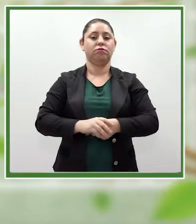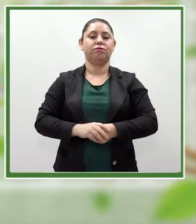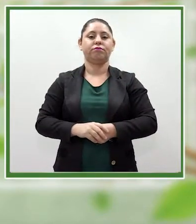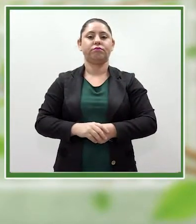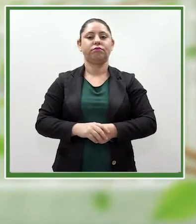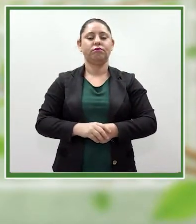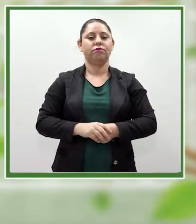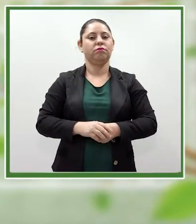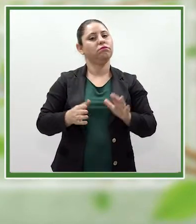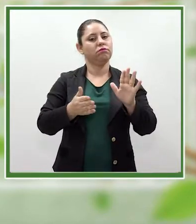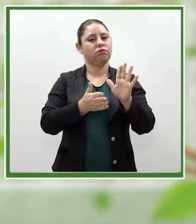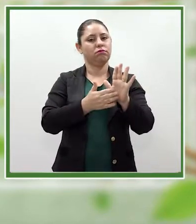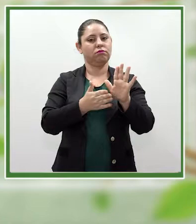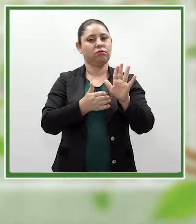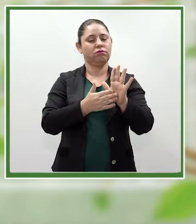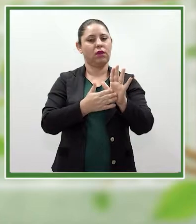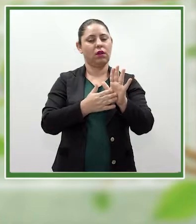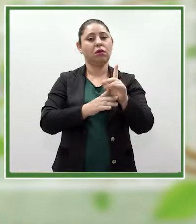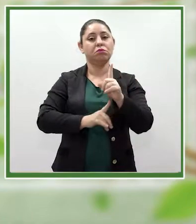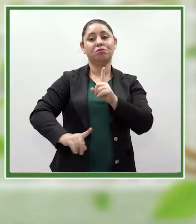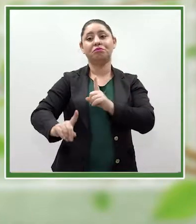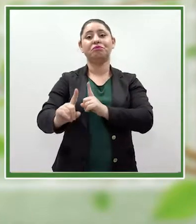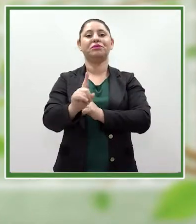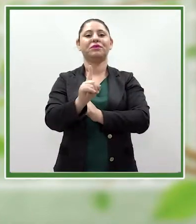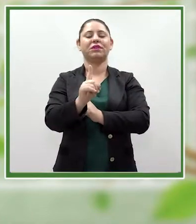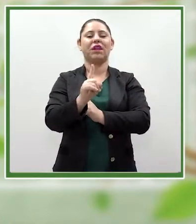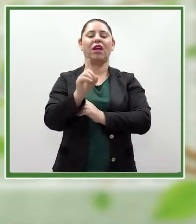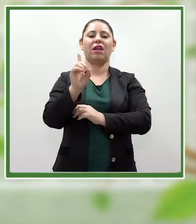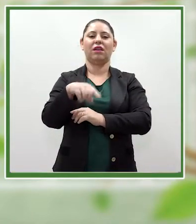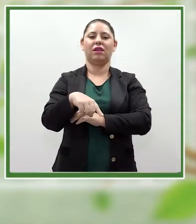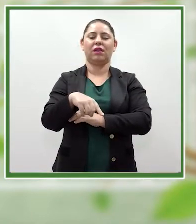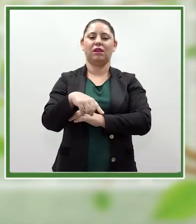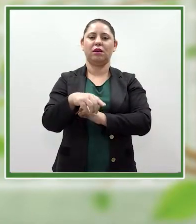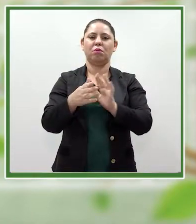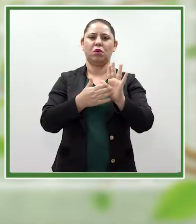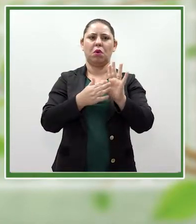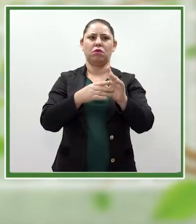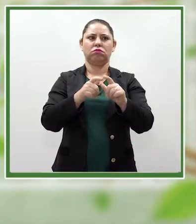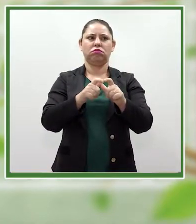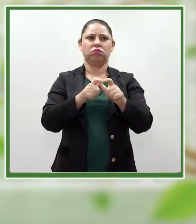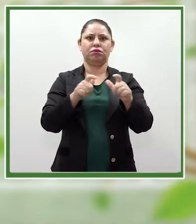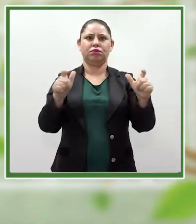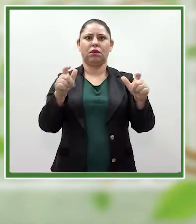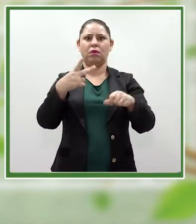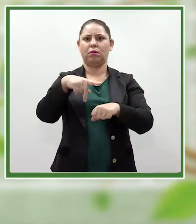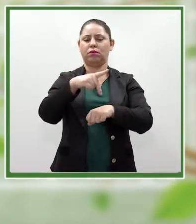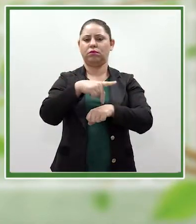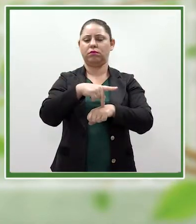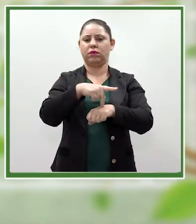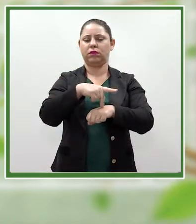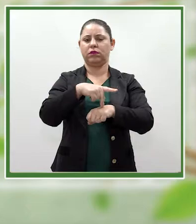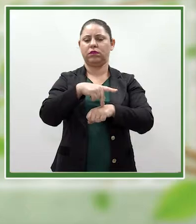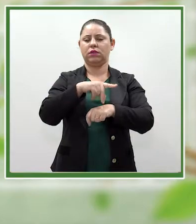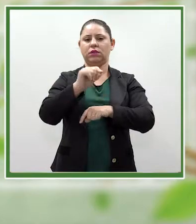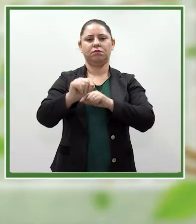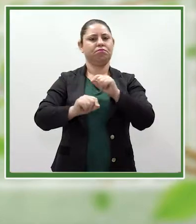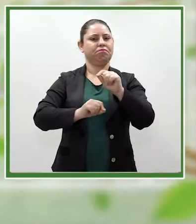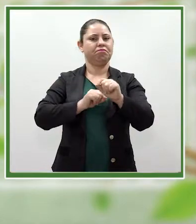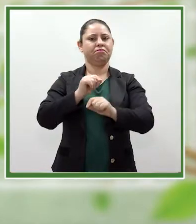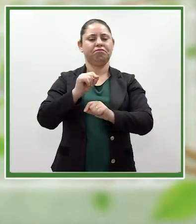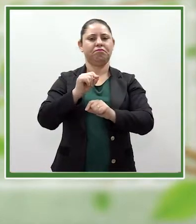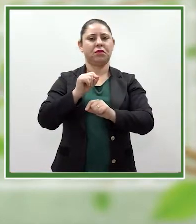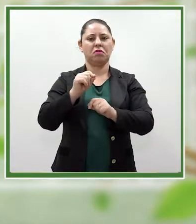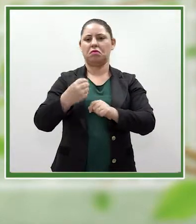como práticas mitigadoras. Então, foi uma proposta de vanguarda à época, né, é uma proposta muito grande para